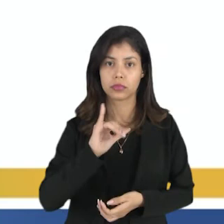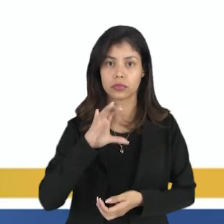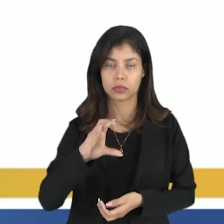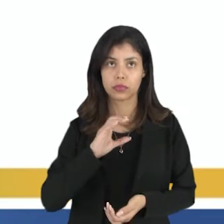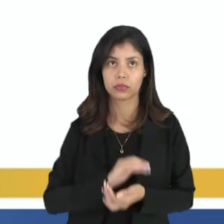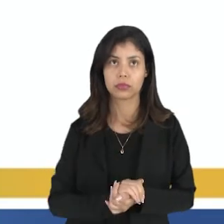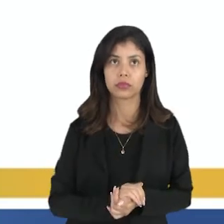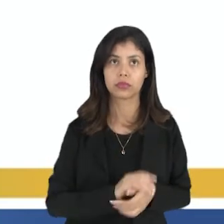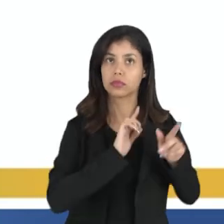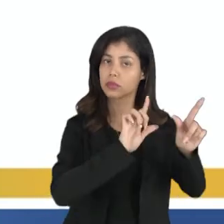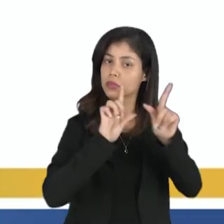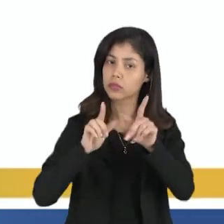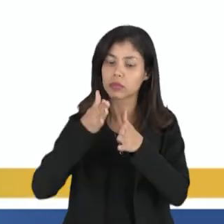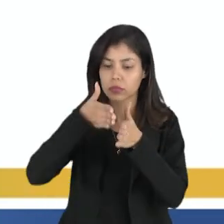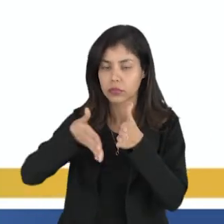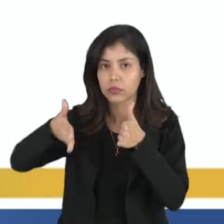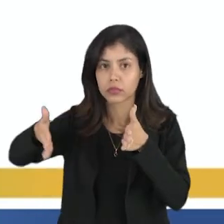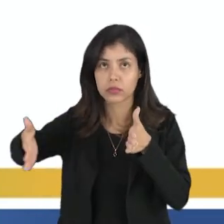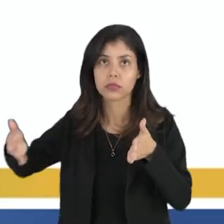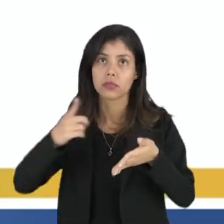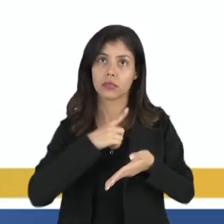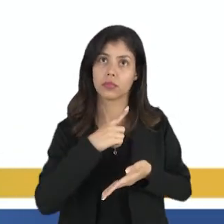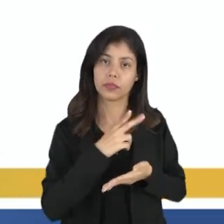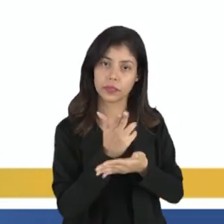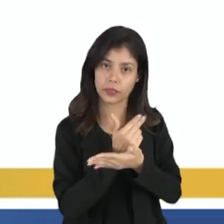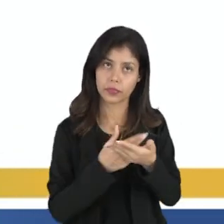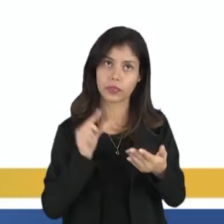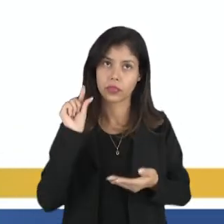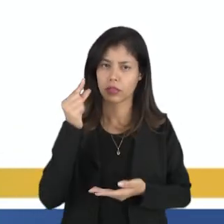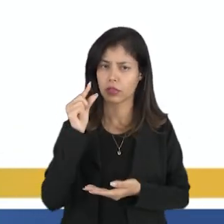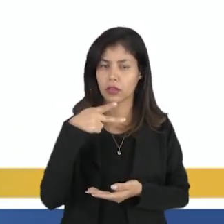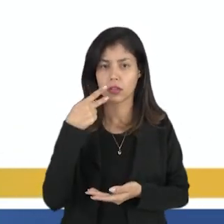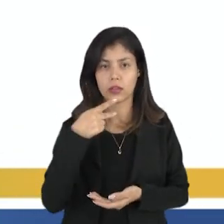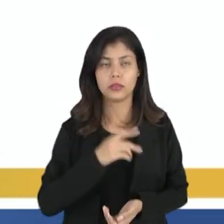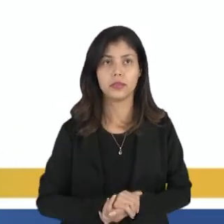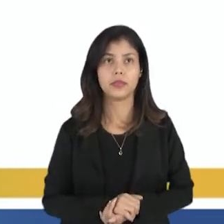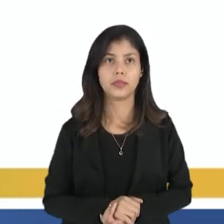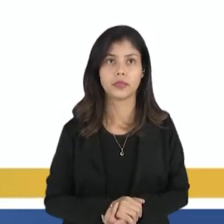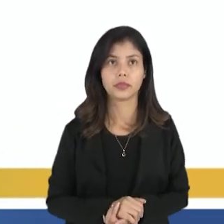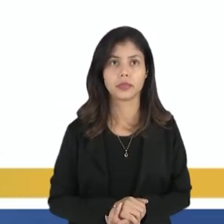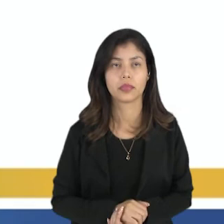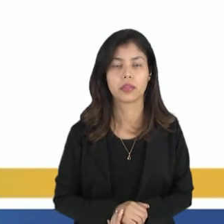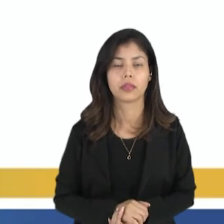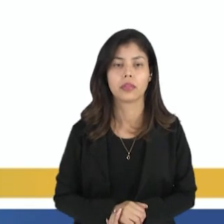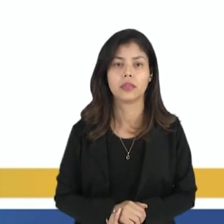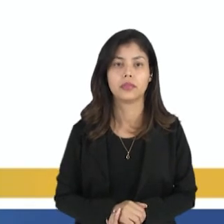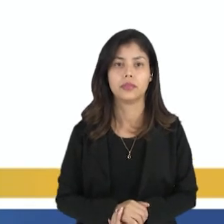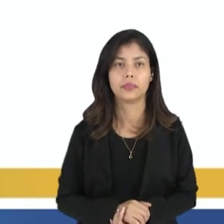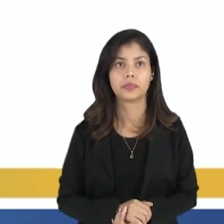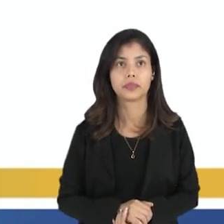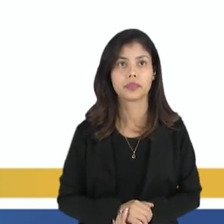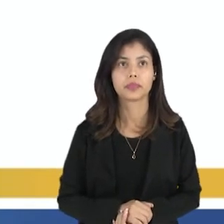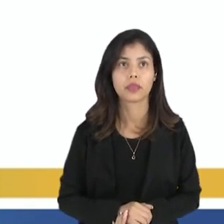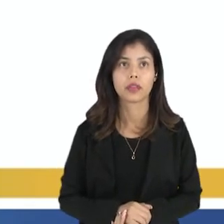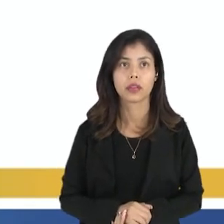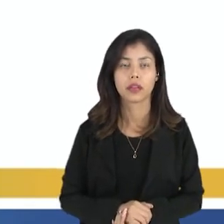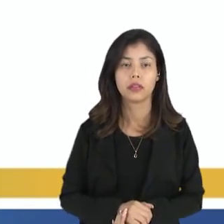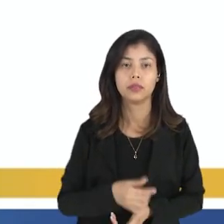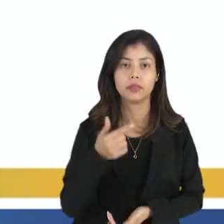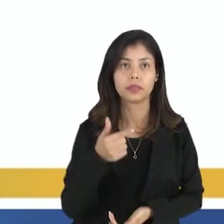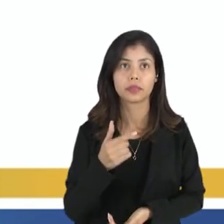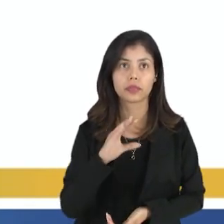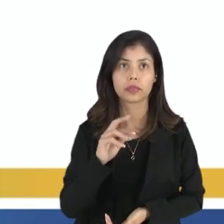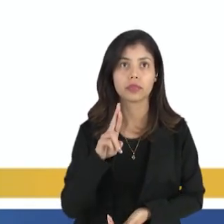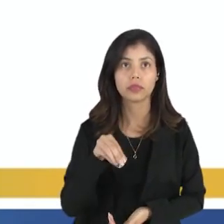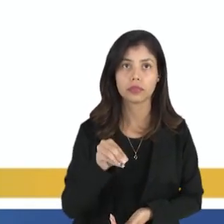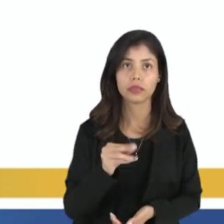strips são quadros sequenciais contendo desenhos e pequenas falas. Verdadeiro ou falsa? A